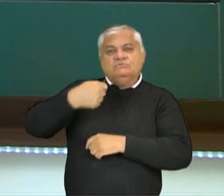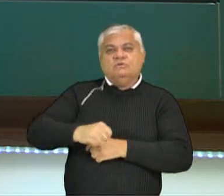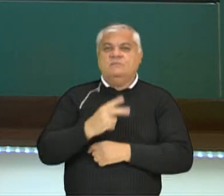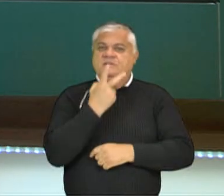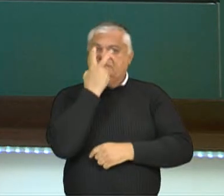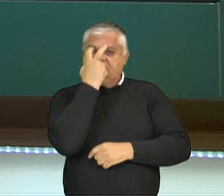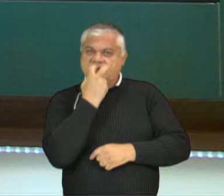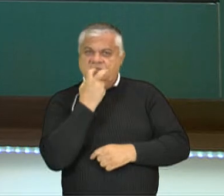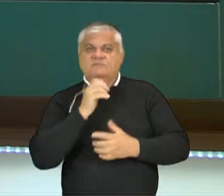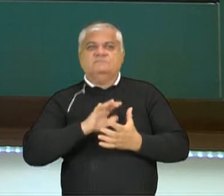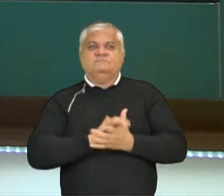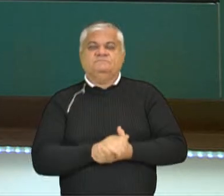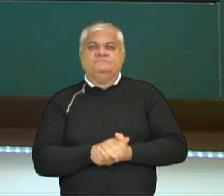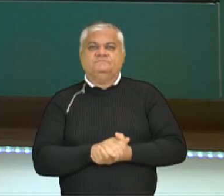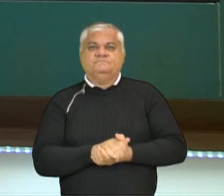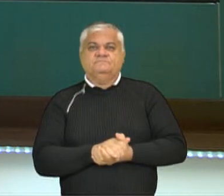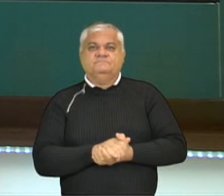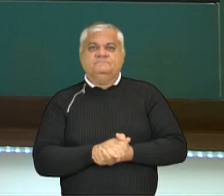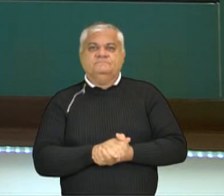deficiência visual.